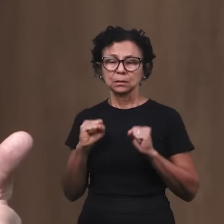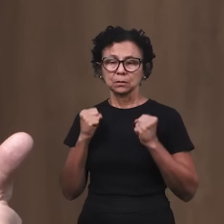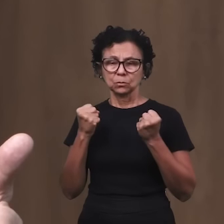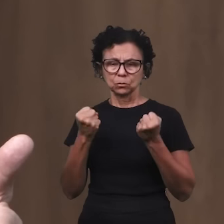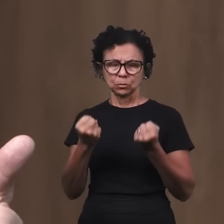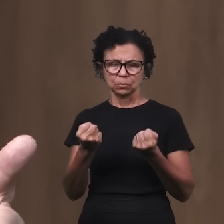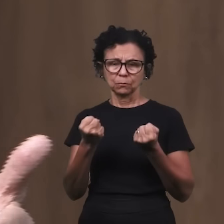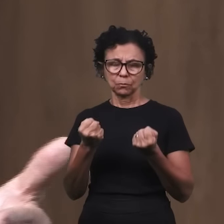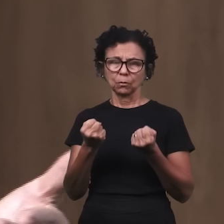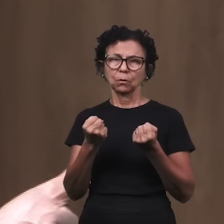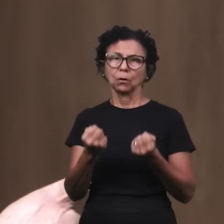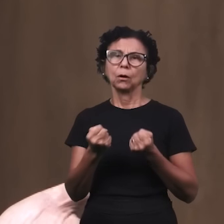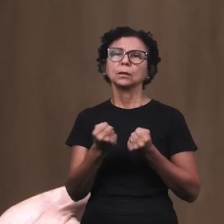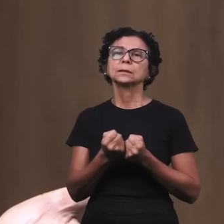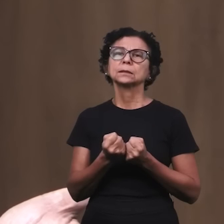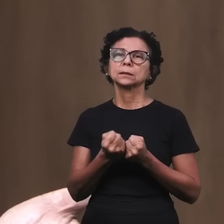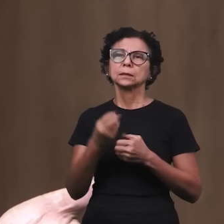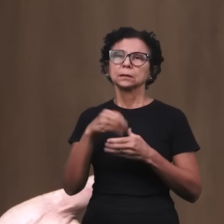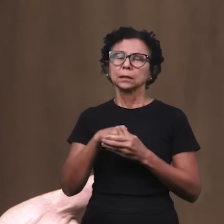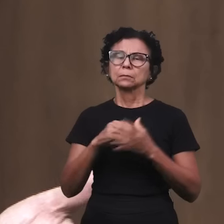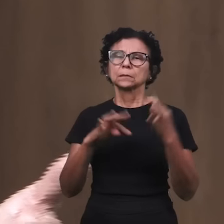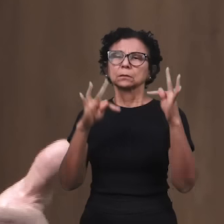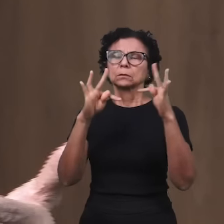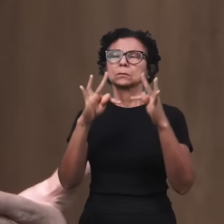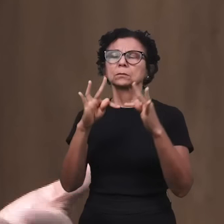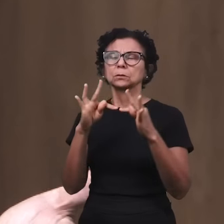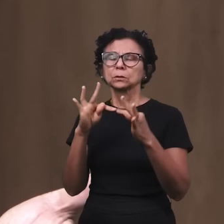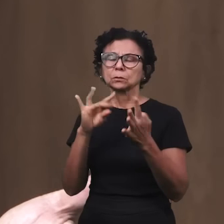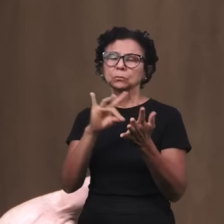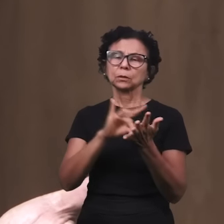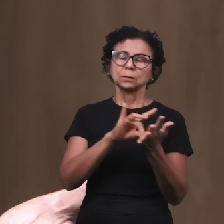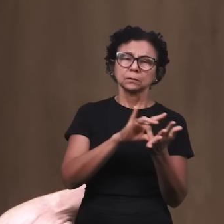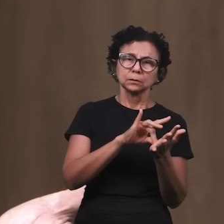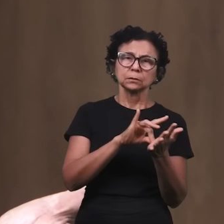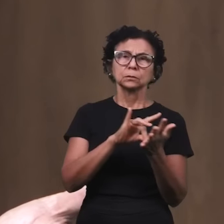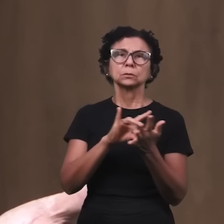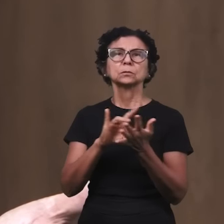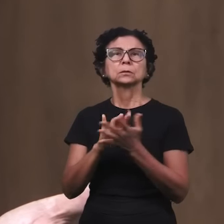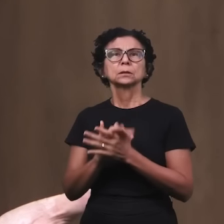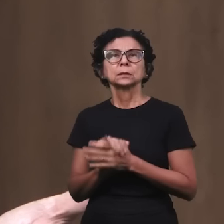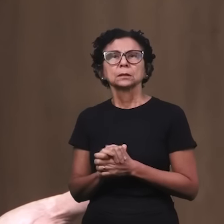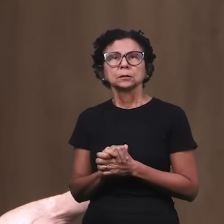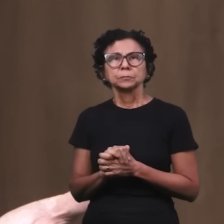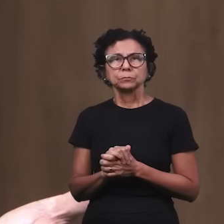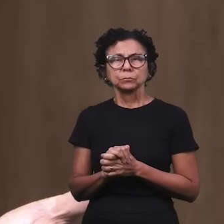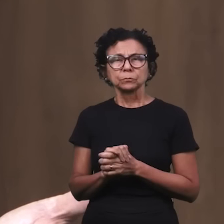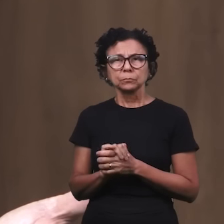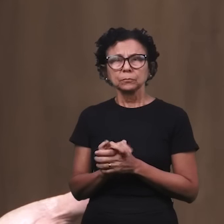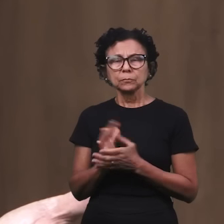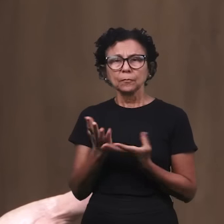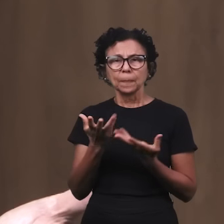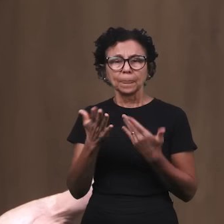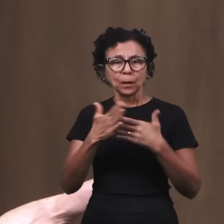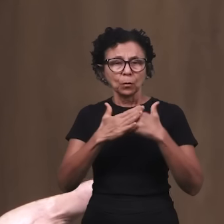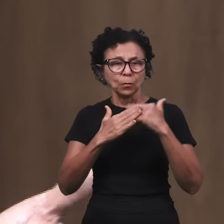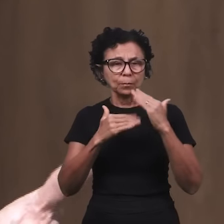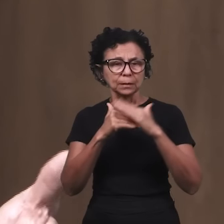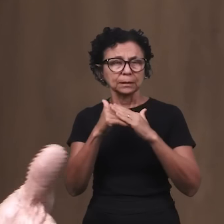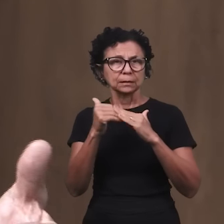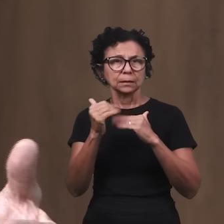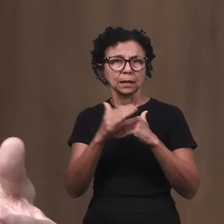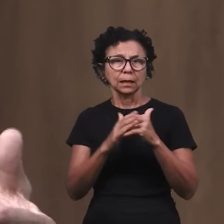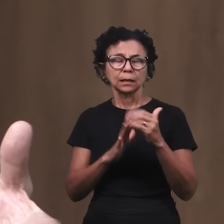nesses avanços, se atualizando, se esmerando, aplicando as tecnologias dentro do seu